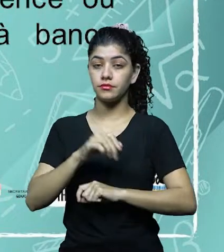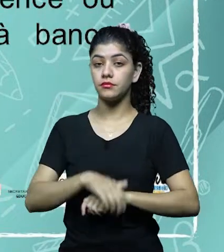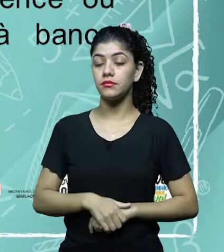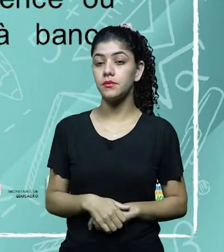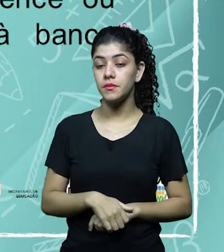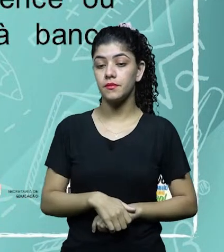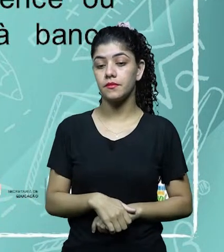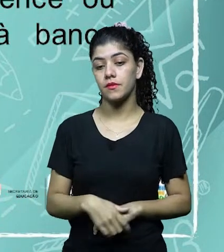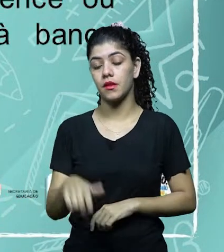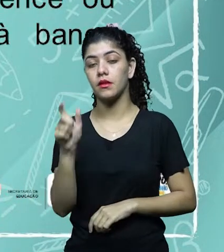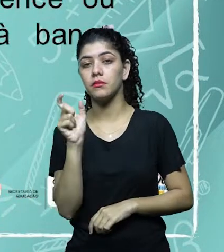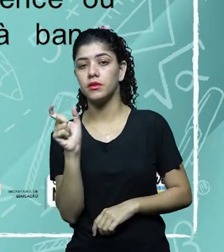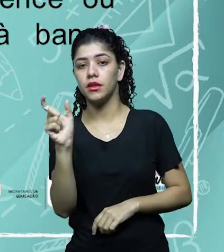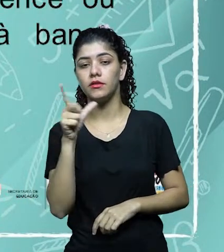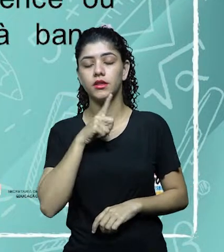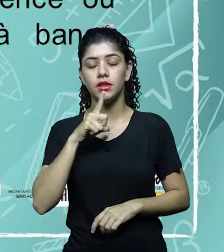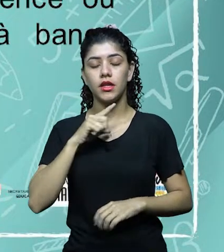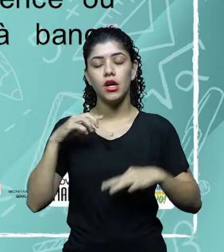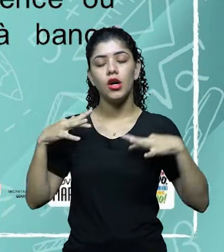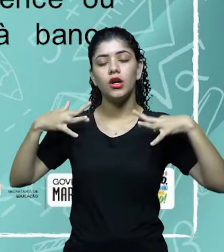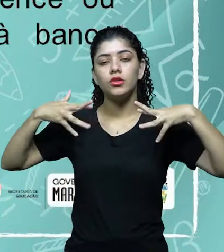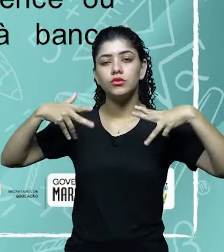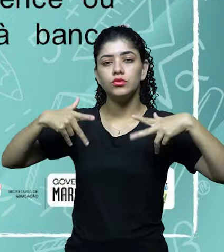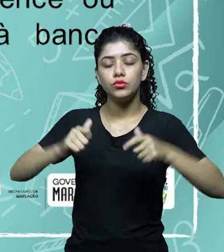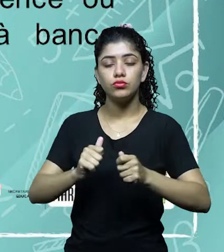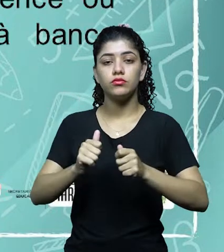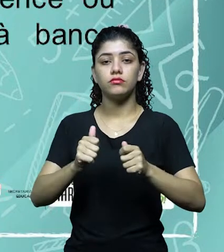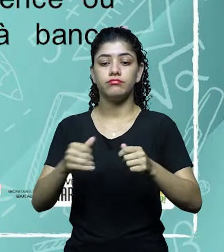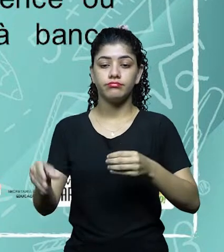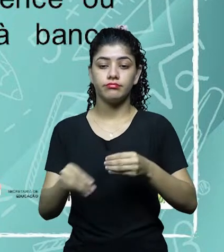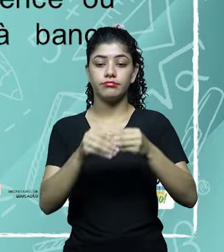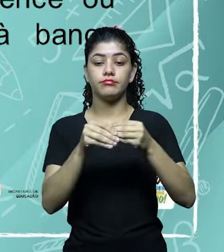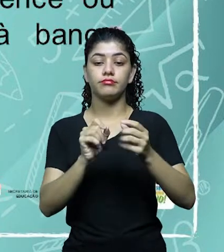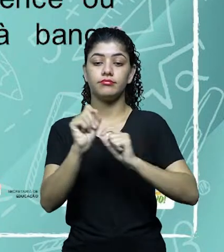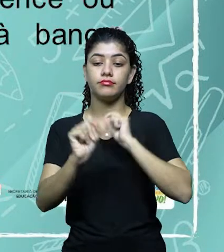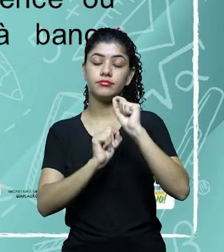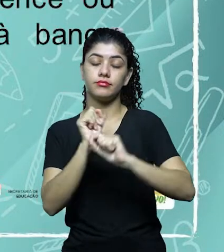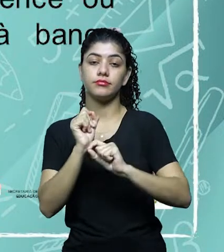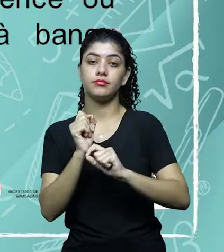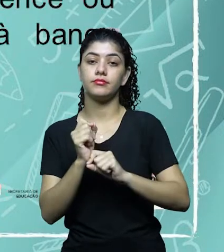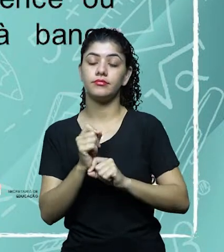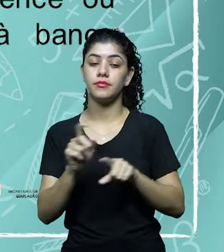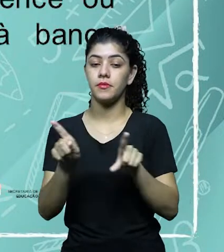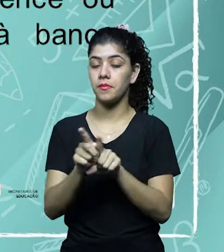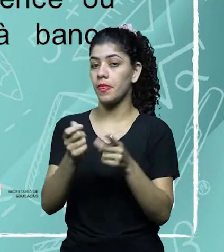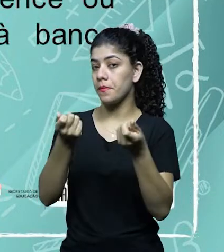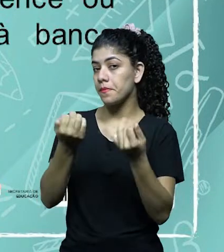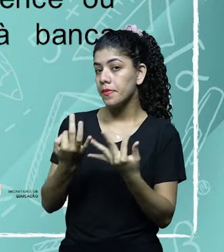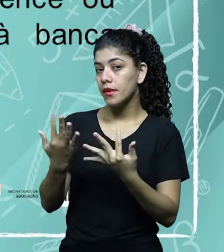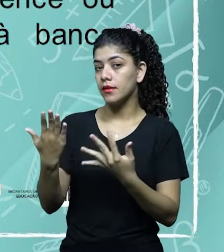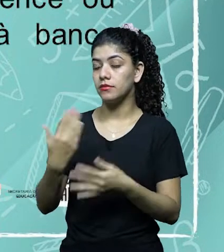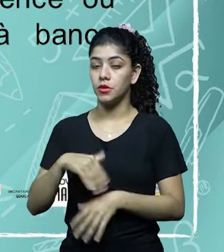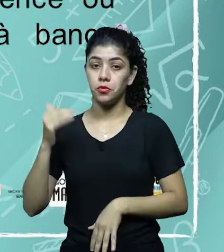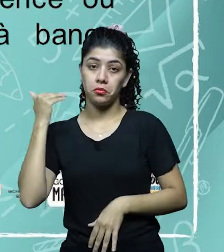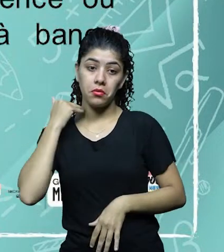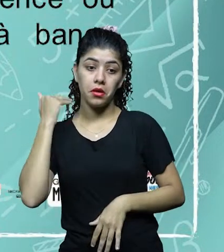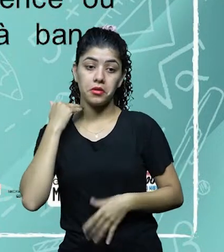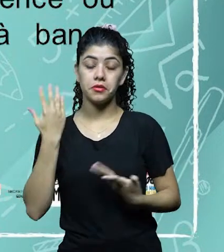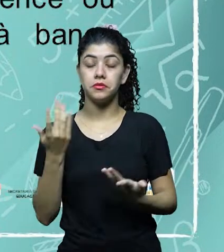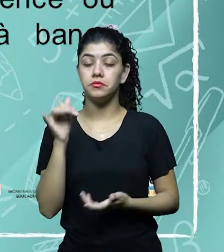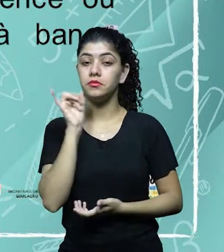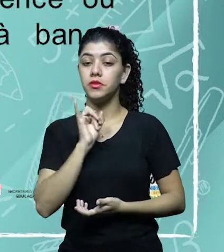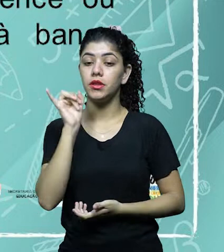que se refere a tudo aquilo que pertence ou que se trata da banca mercantil. Então, por